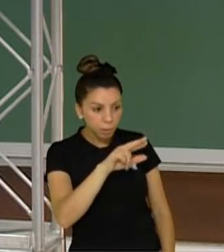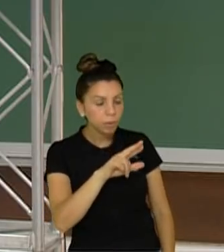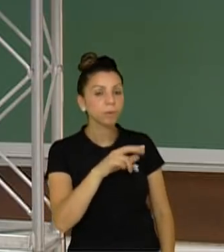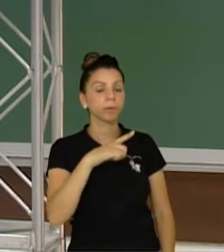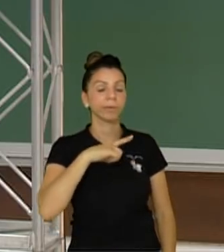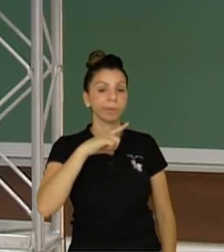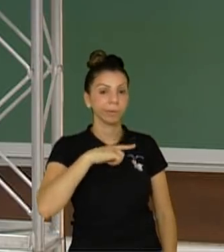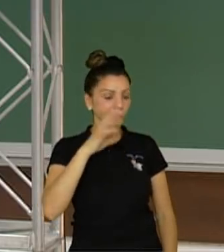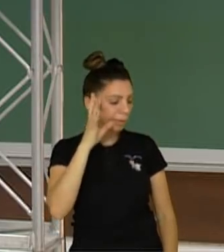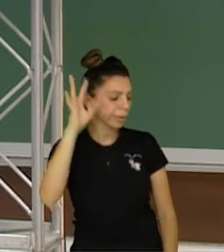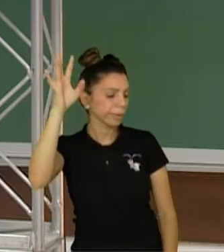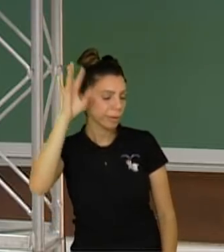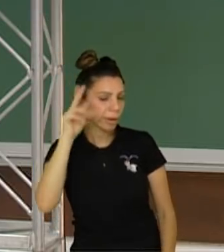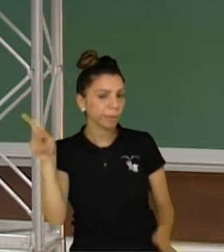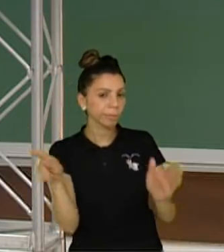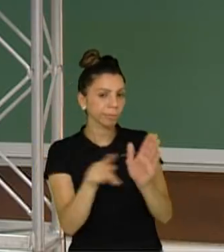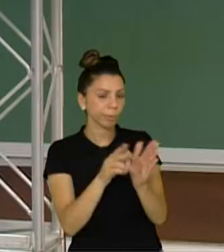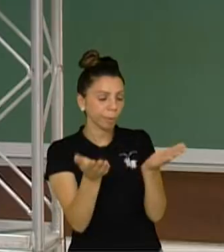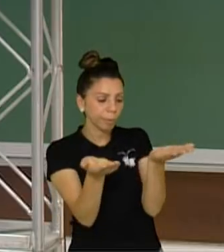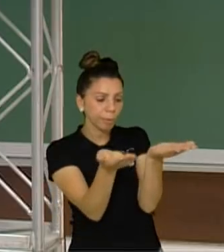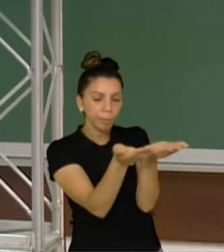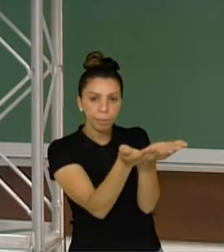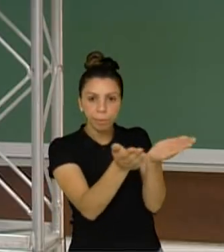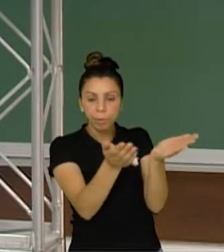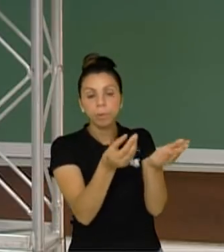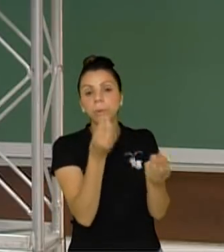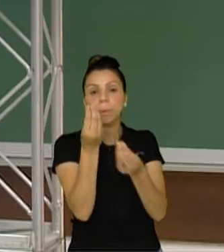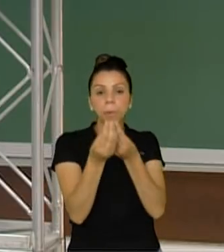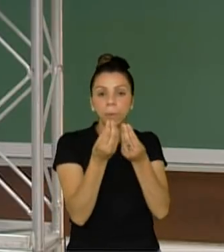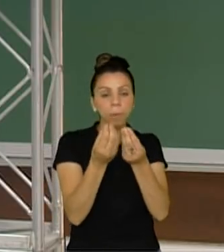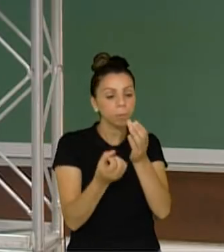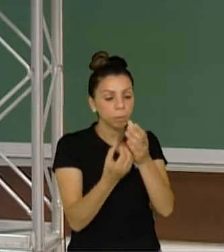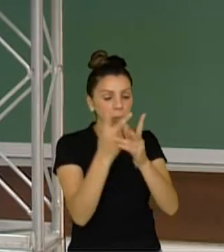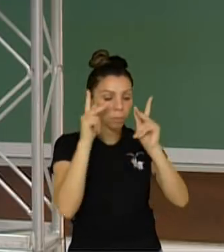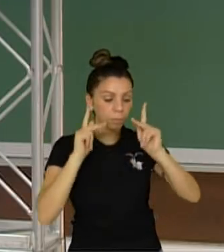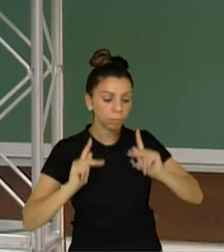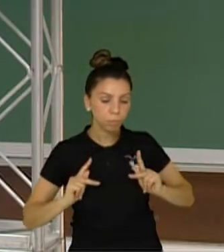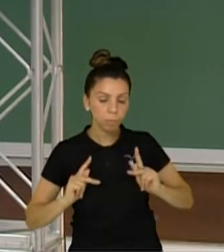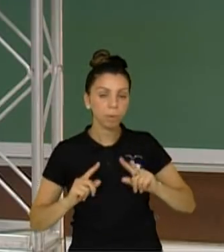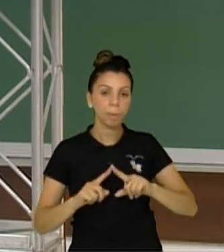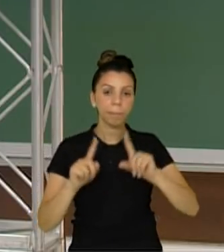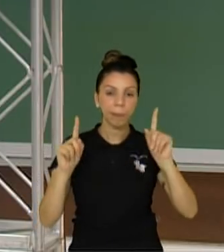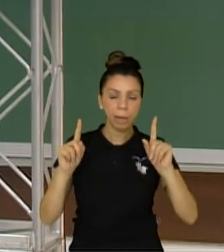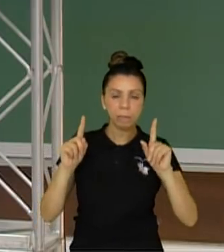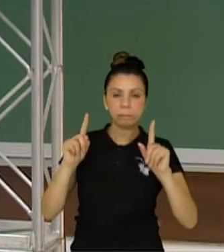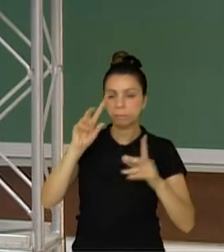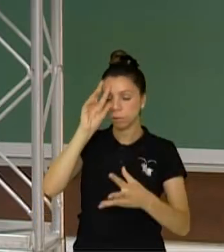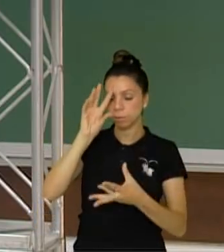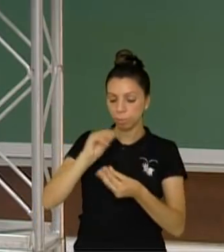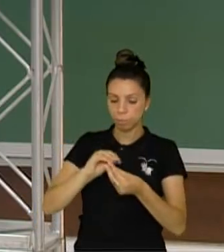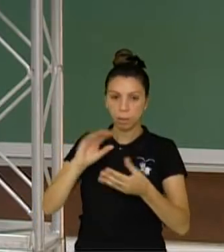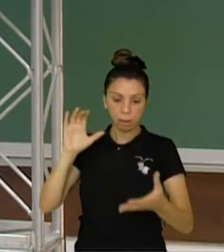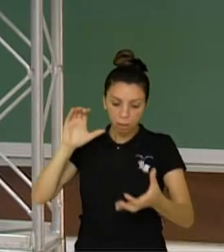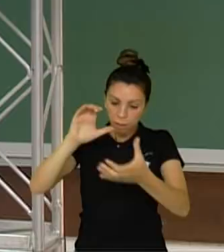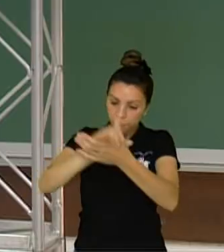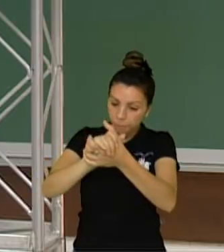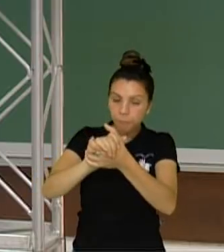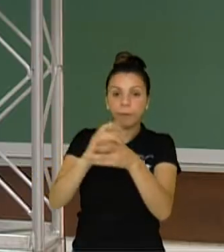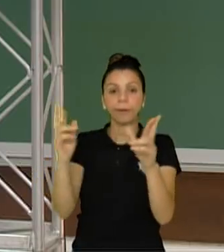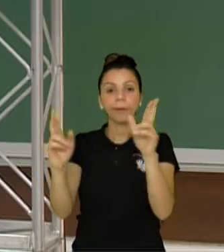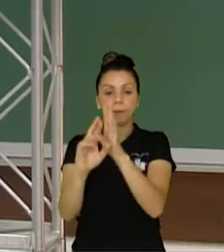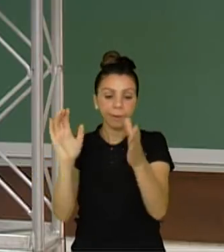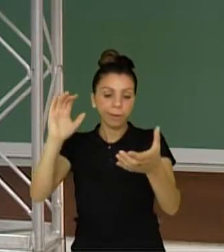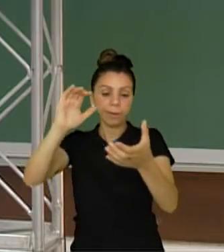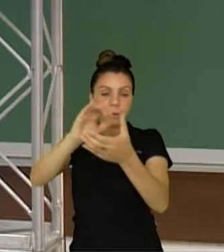ideia bíblica do surgimento do ser humano, mas entende que o casamento, a união, os